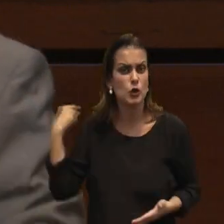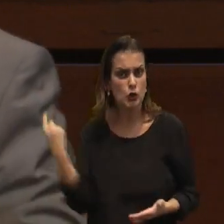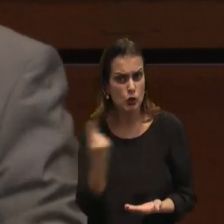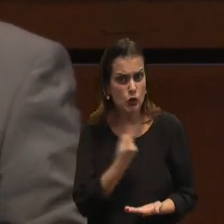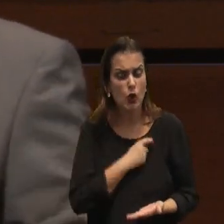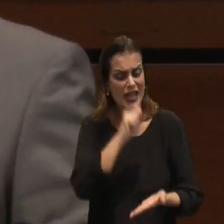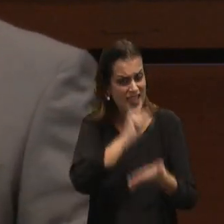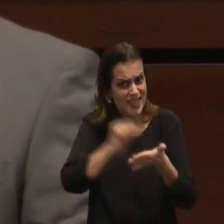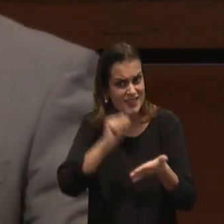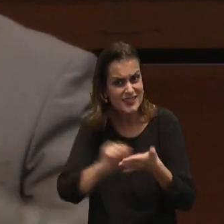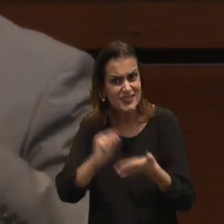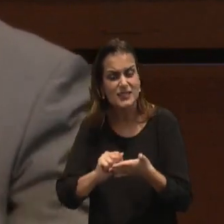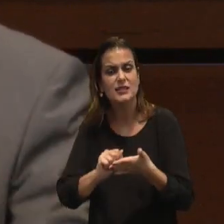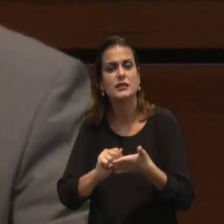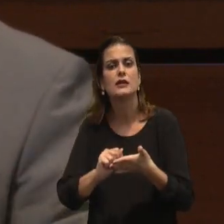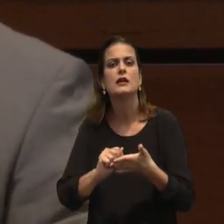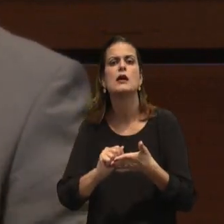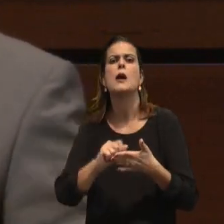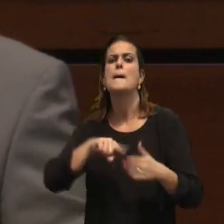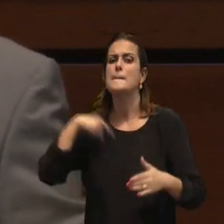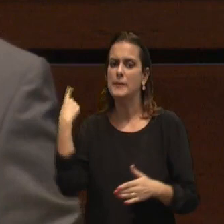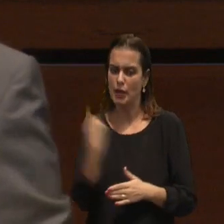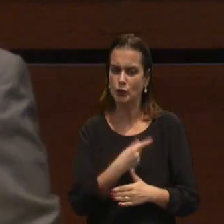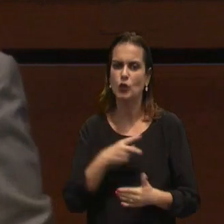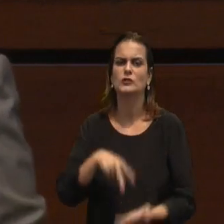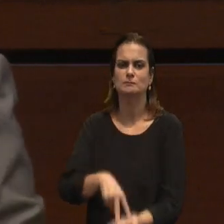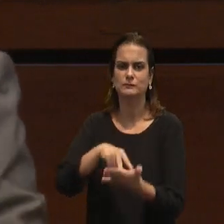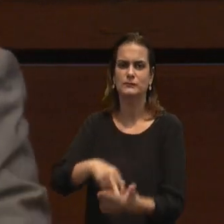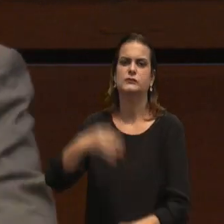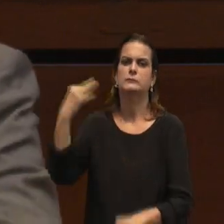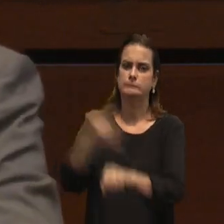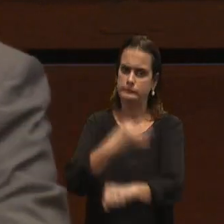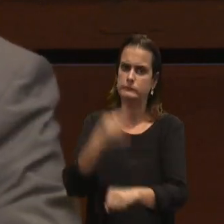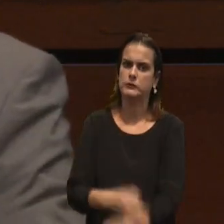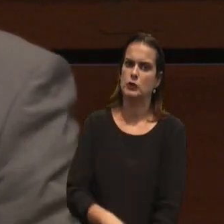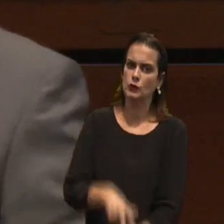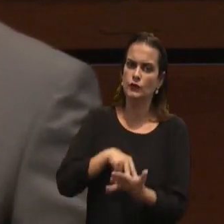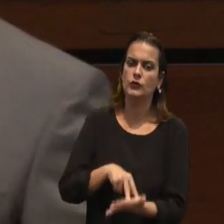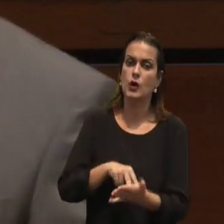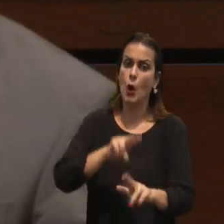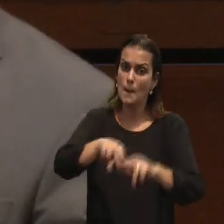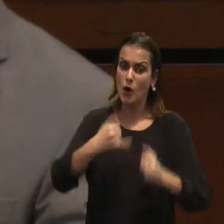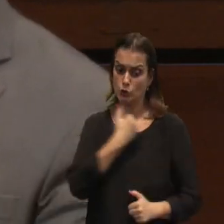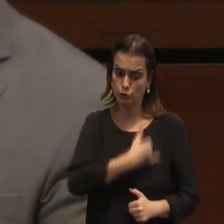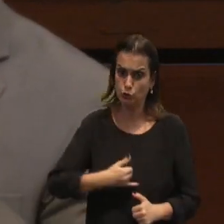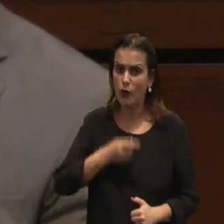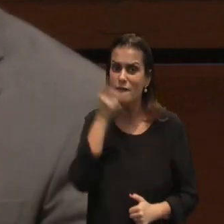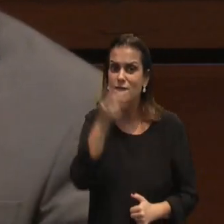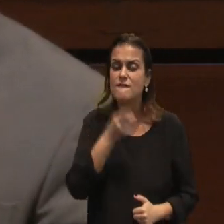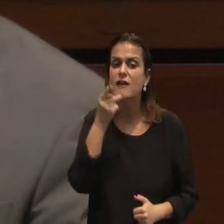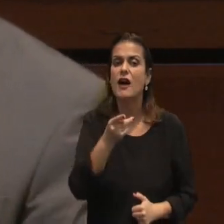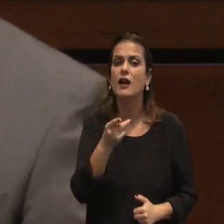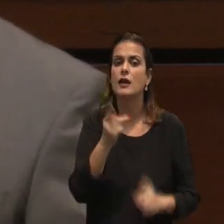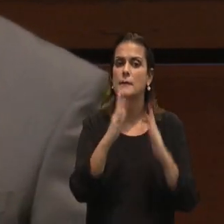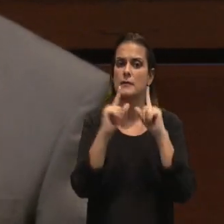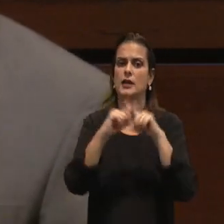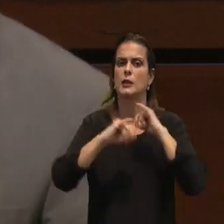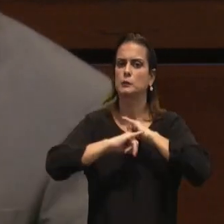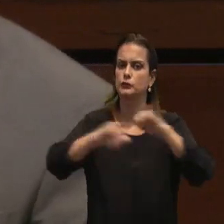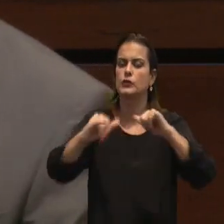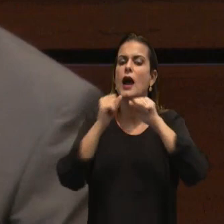foram escritas para a nossa perseverança. E é por isto que aqui João fala para a sua